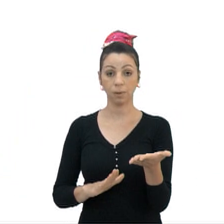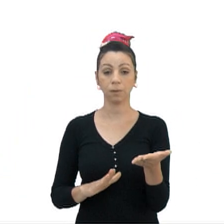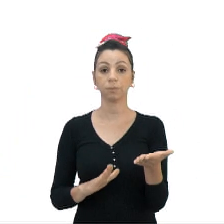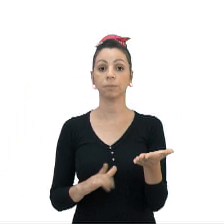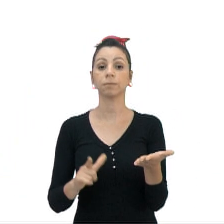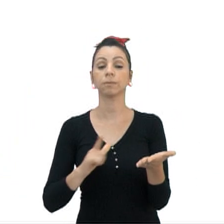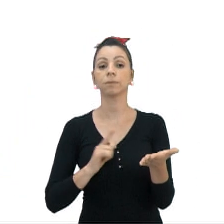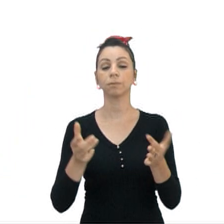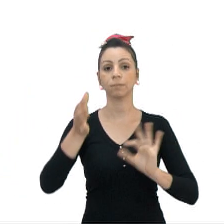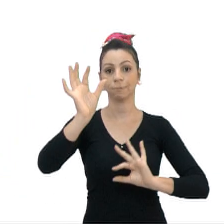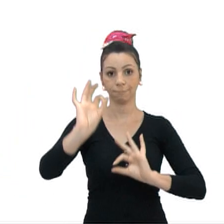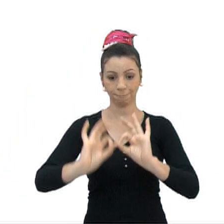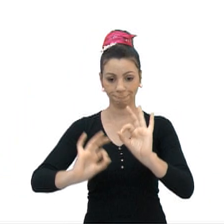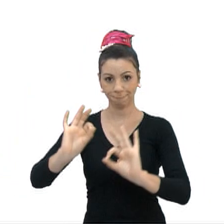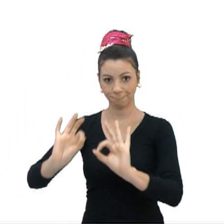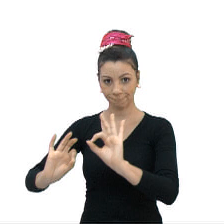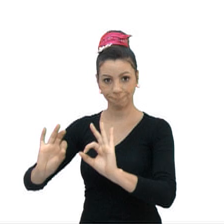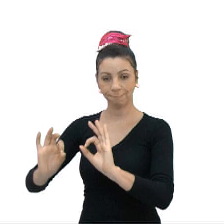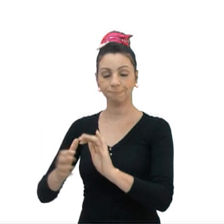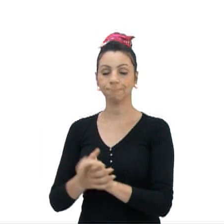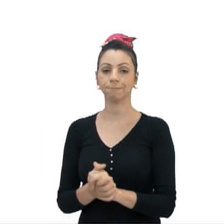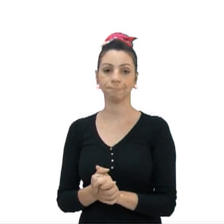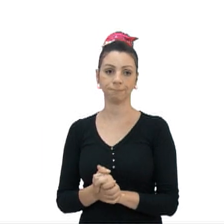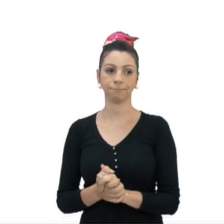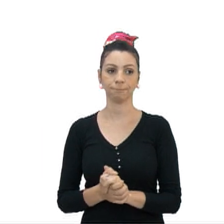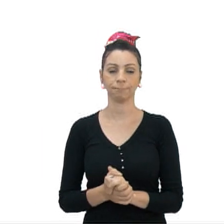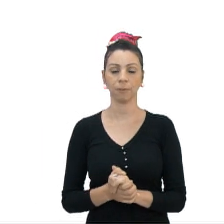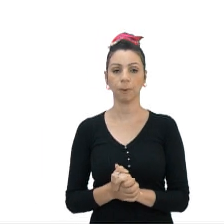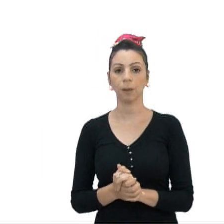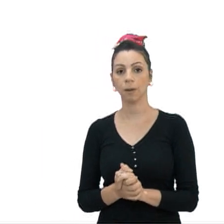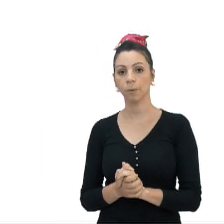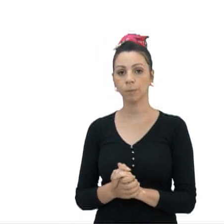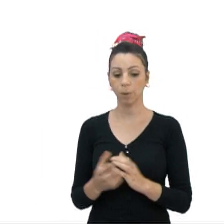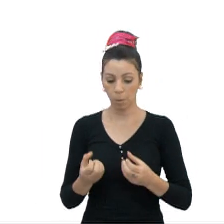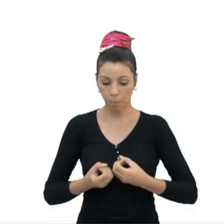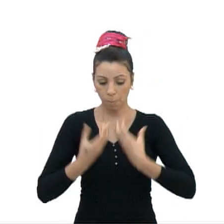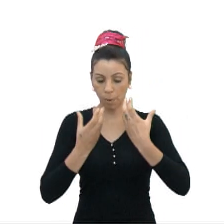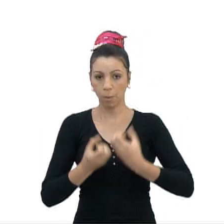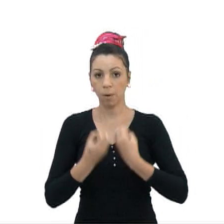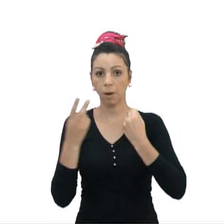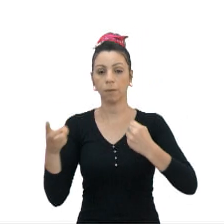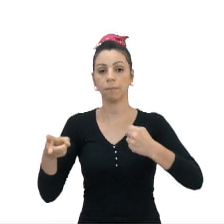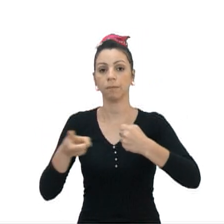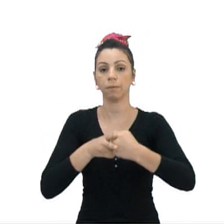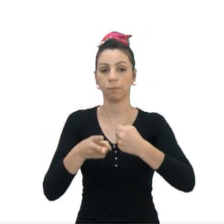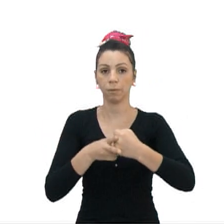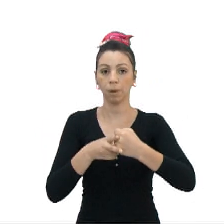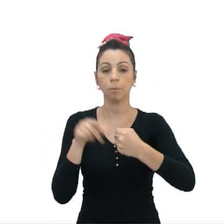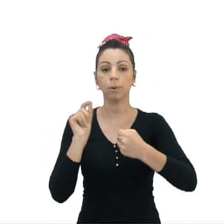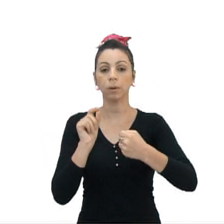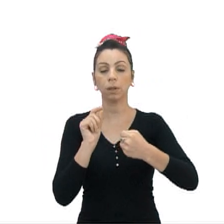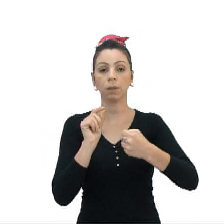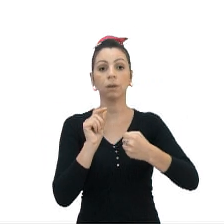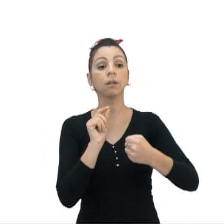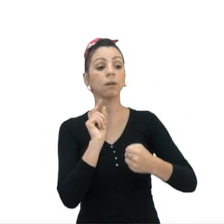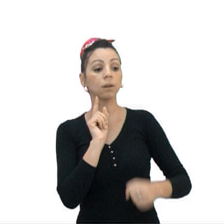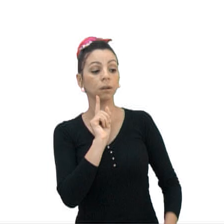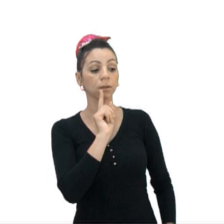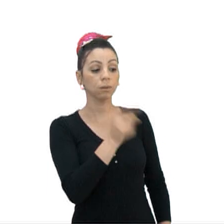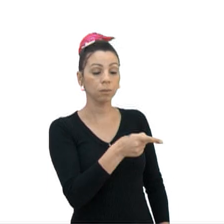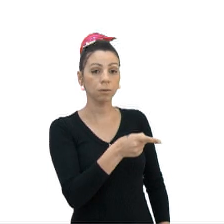mais elaborada, digamos assim. Nós vamos separar no poema os verbos nos modos imperativo